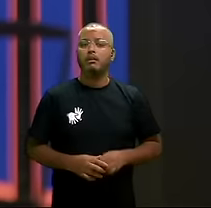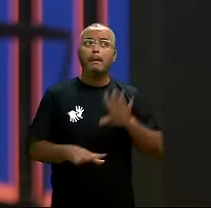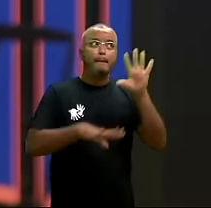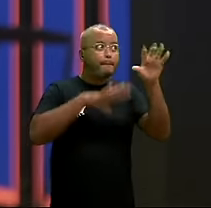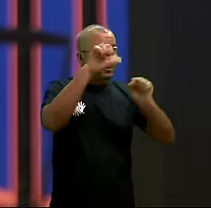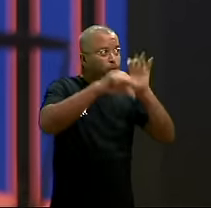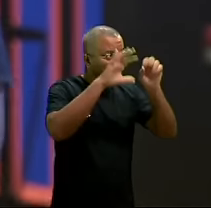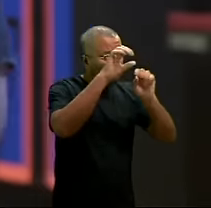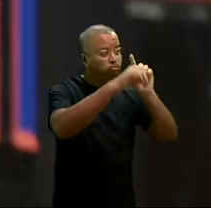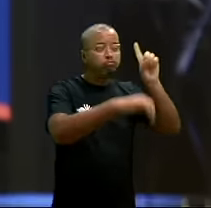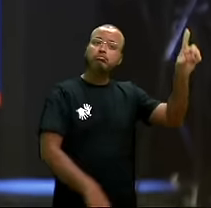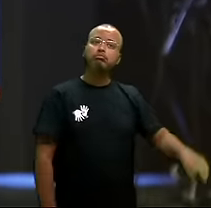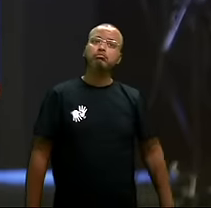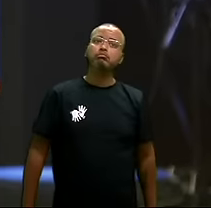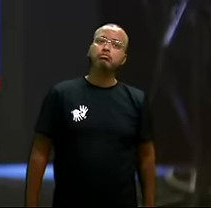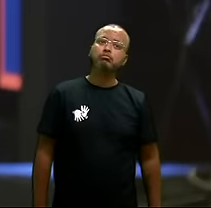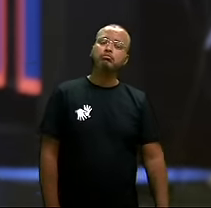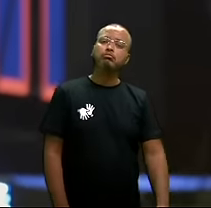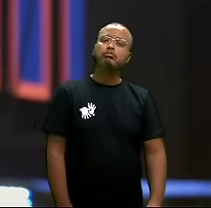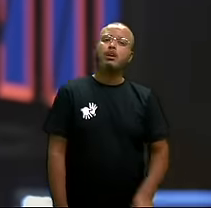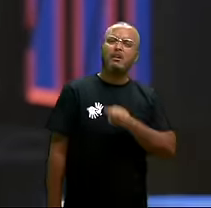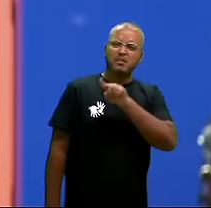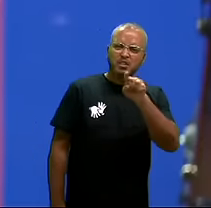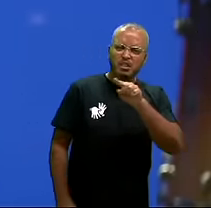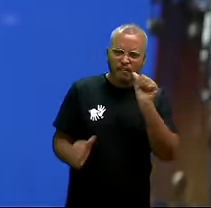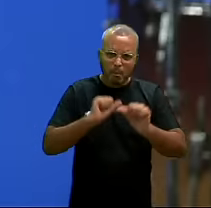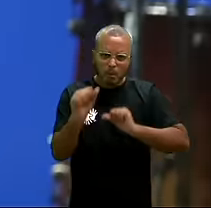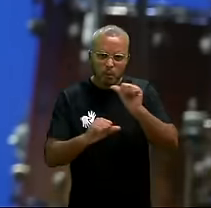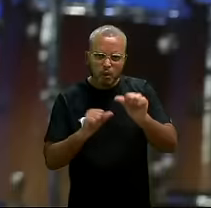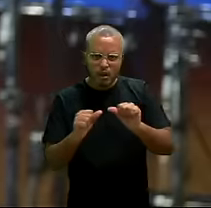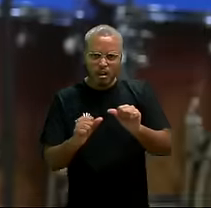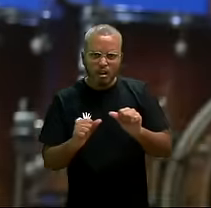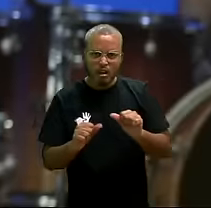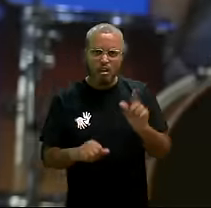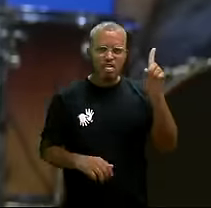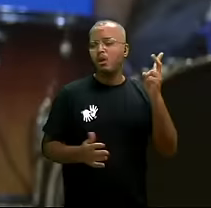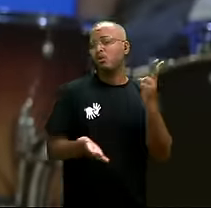Deus? A gente não precisa mudar porque ele foi embora. Ele nunca mudou.